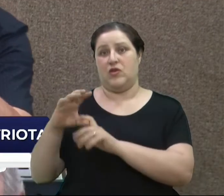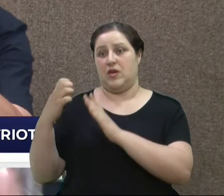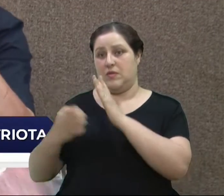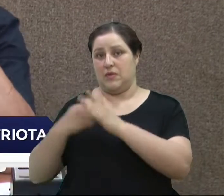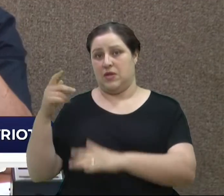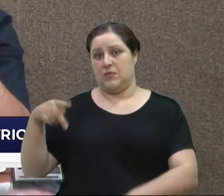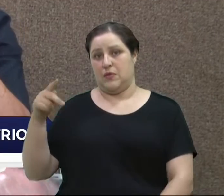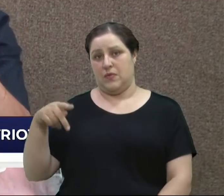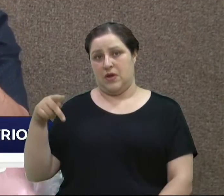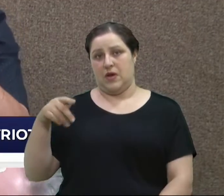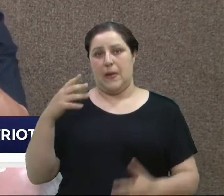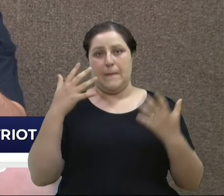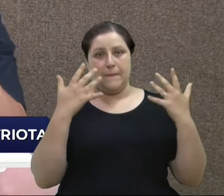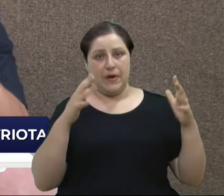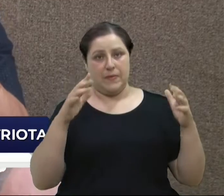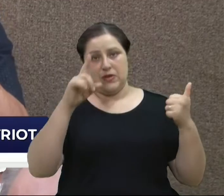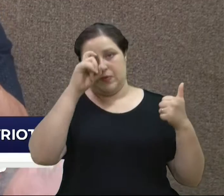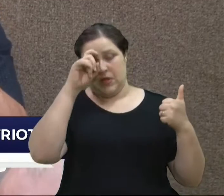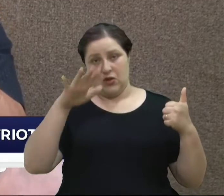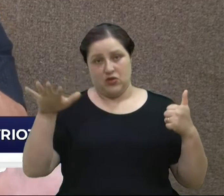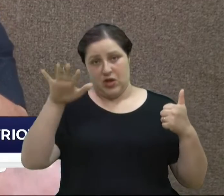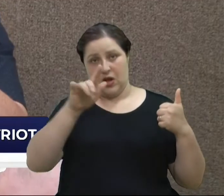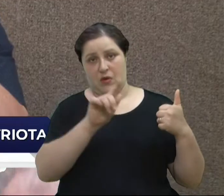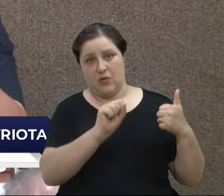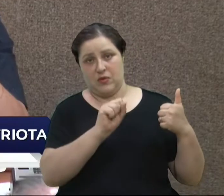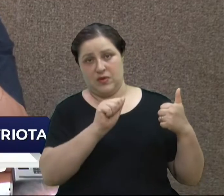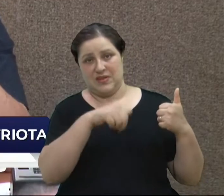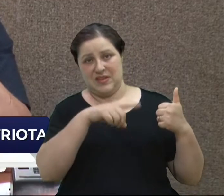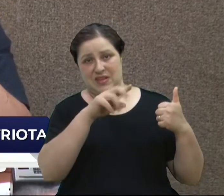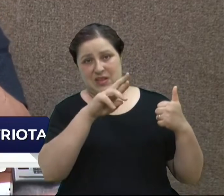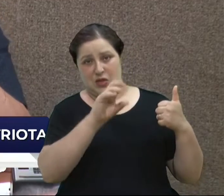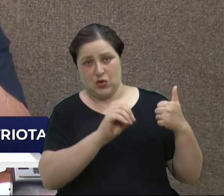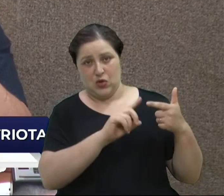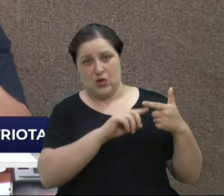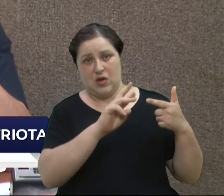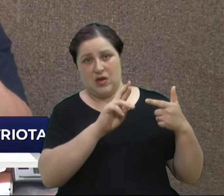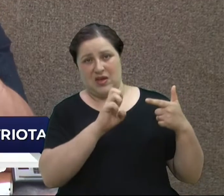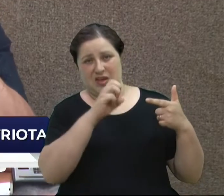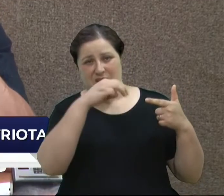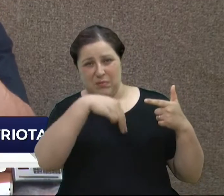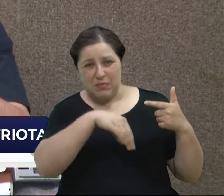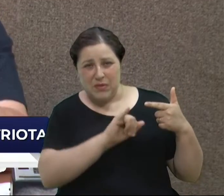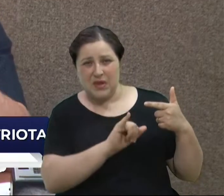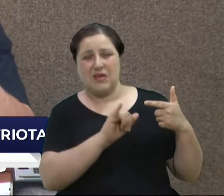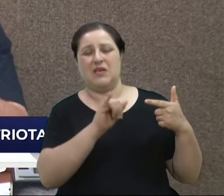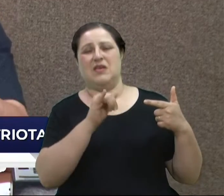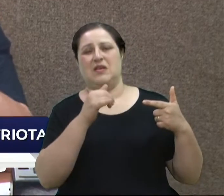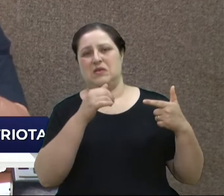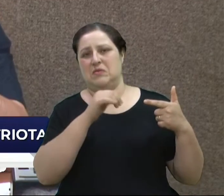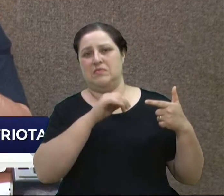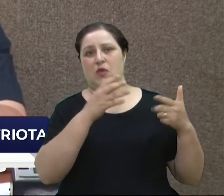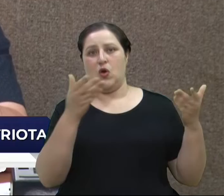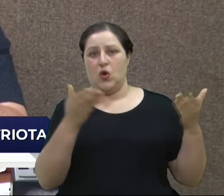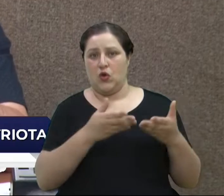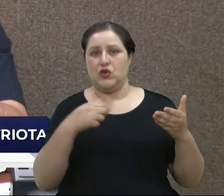Parabenizo o Sandro, Hospital Geral, ótimo, todo o Vervi e tal, mas hoje nós nos encontramos nas mãos do Hospital Pompeia da